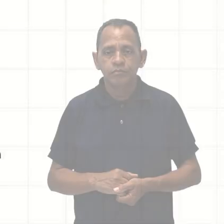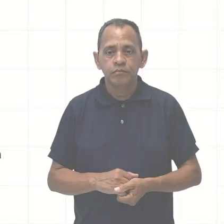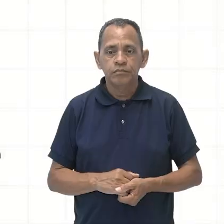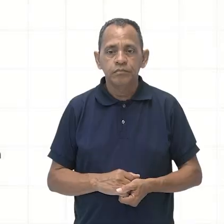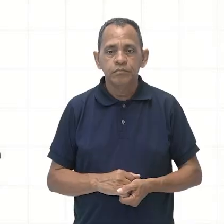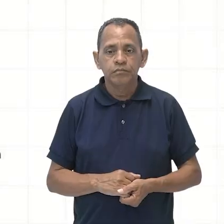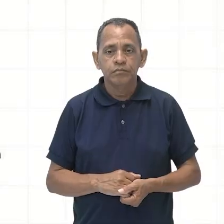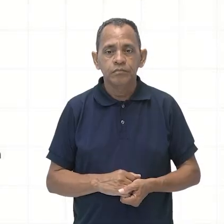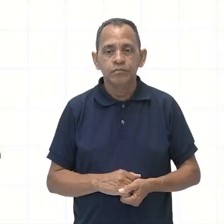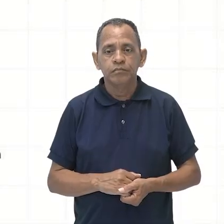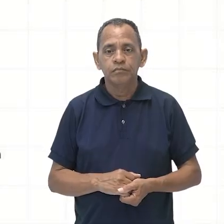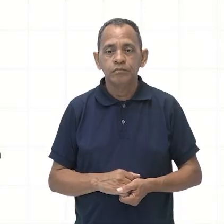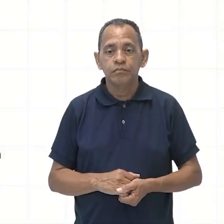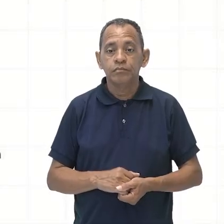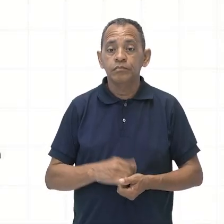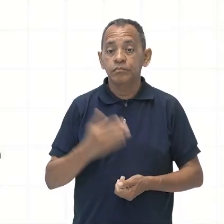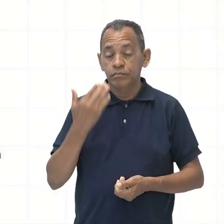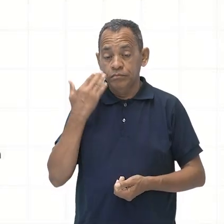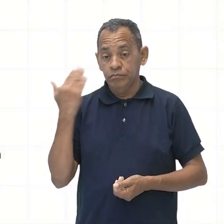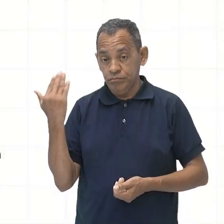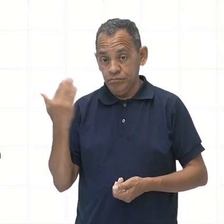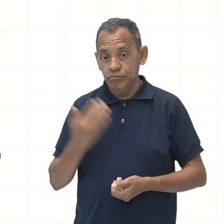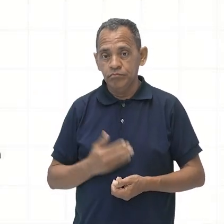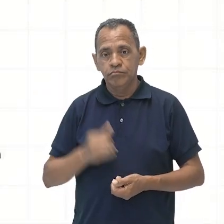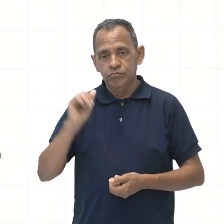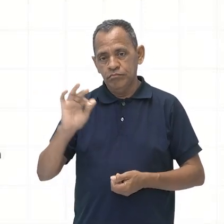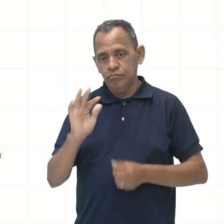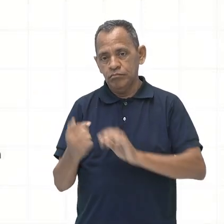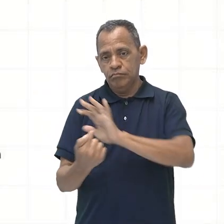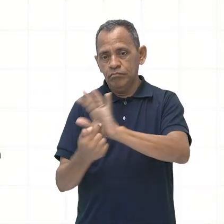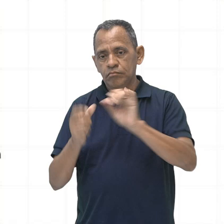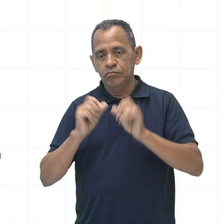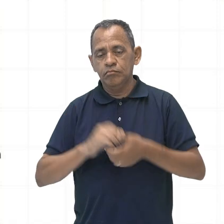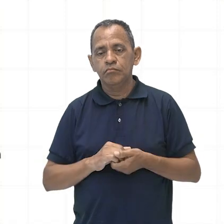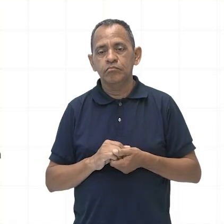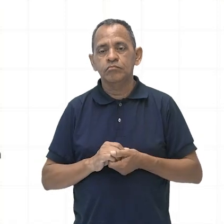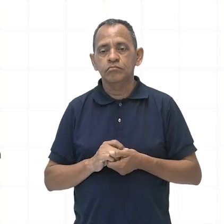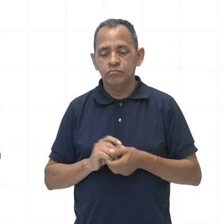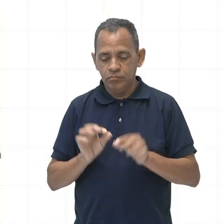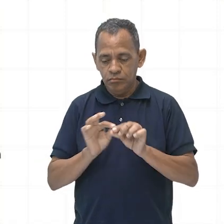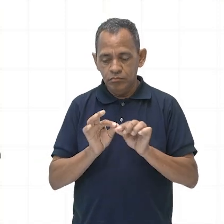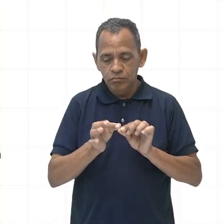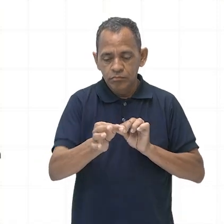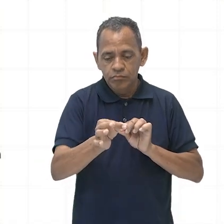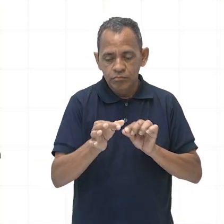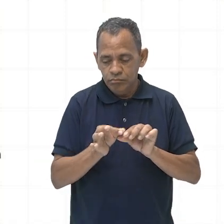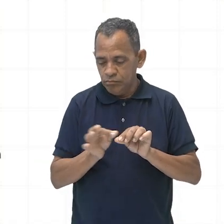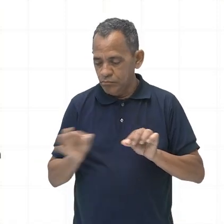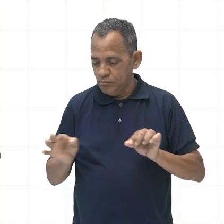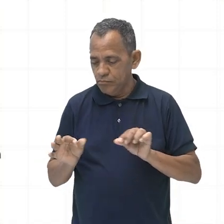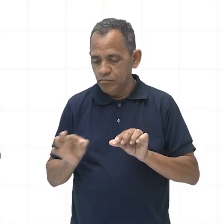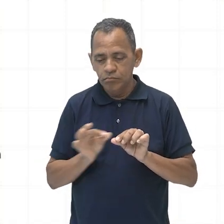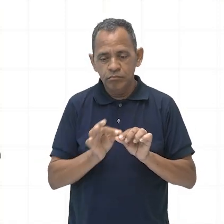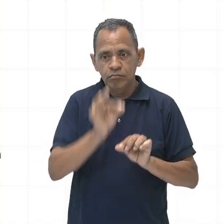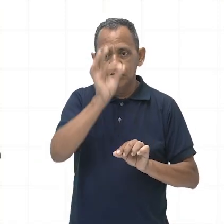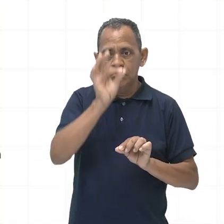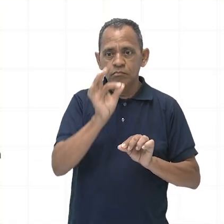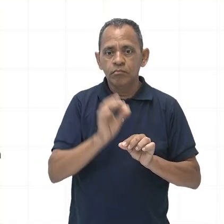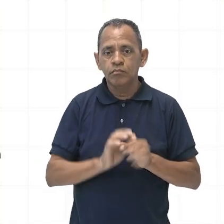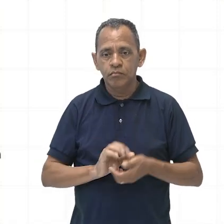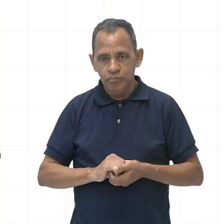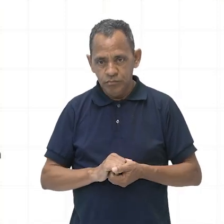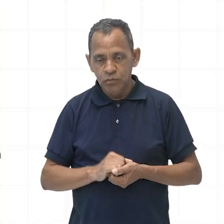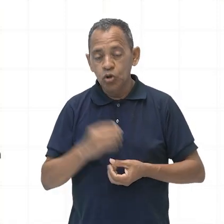a medida da diagonal. Essa medida eu chamei de D, né? Então, como é que eu posso aplicar o teorema de Pitágoras